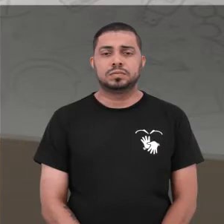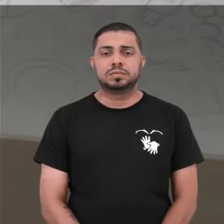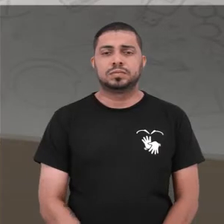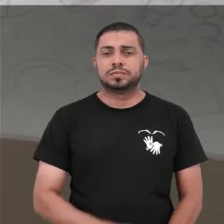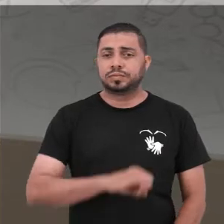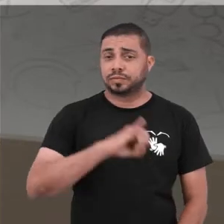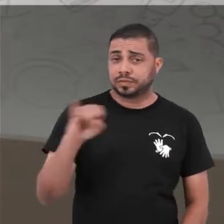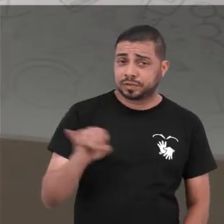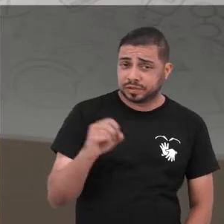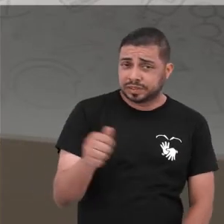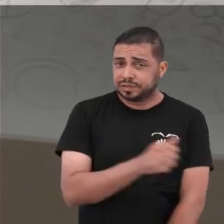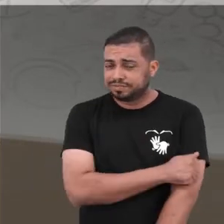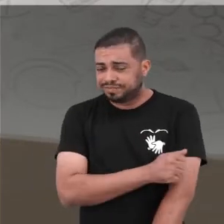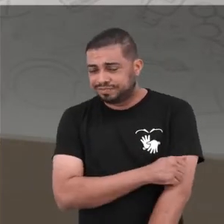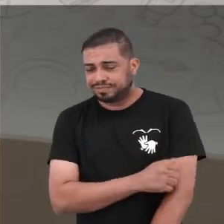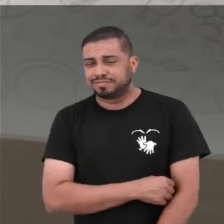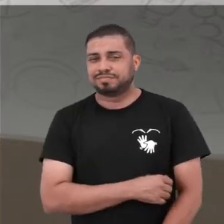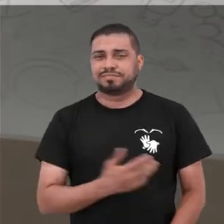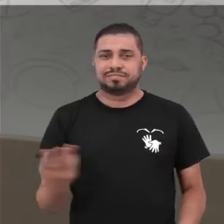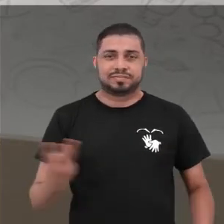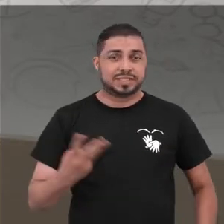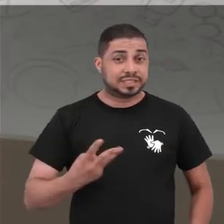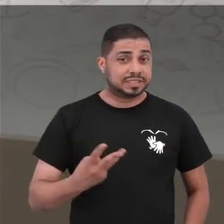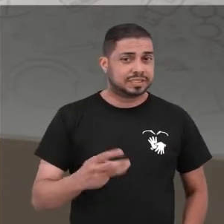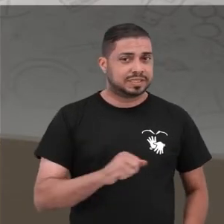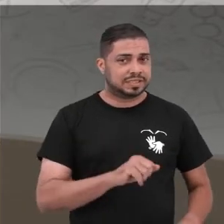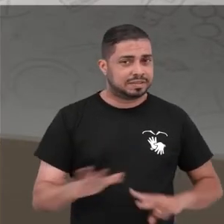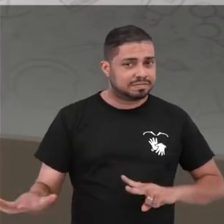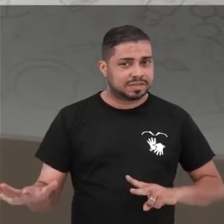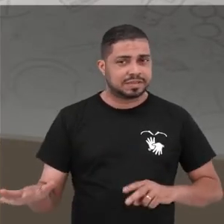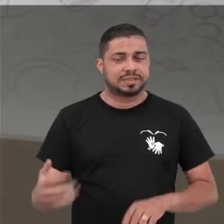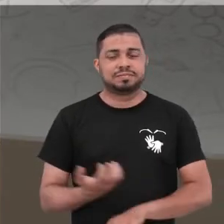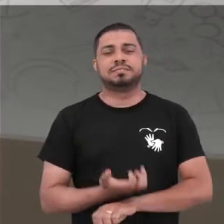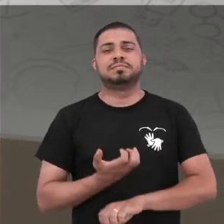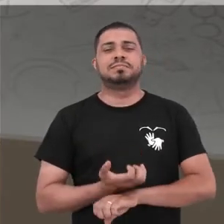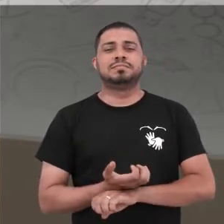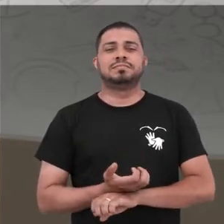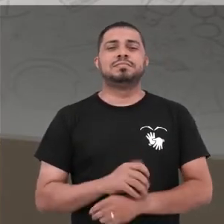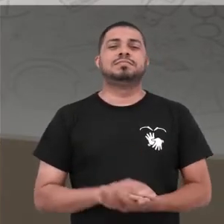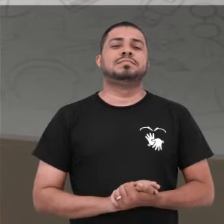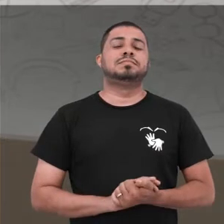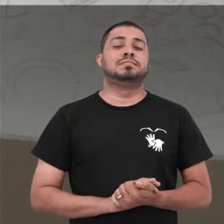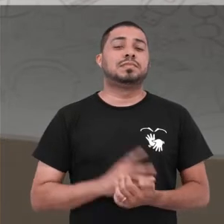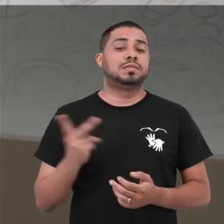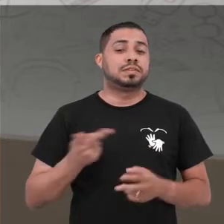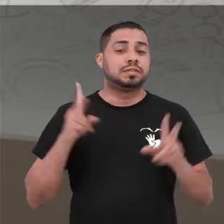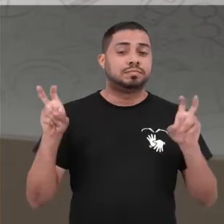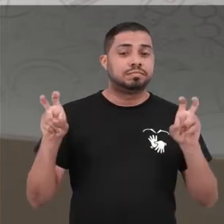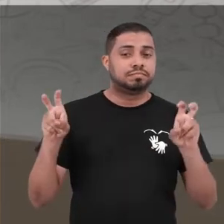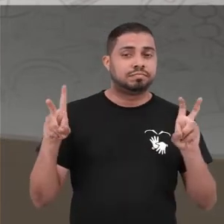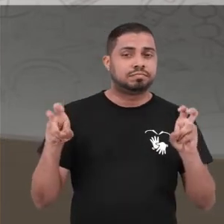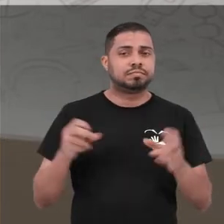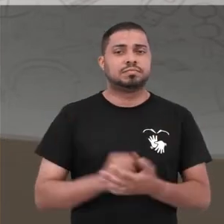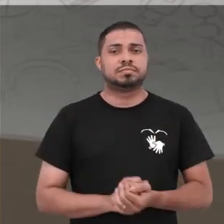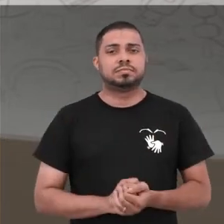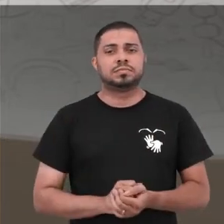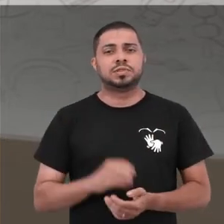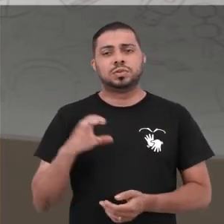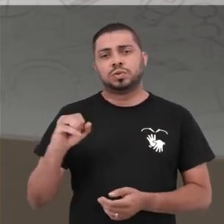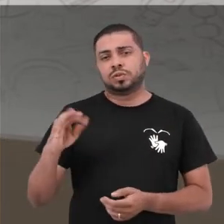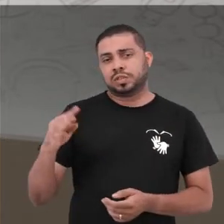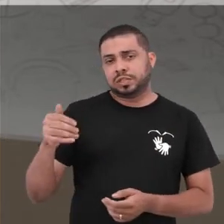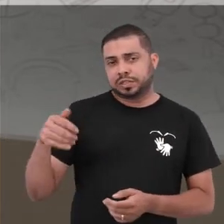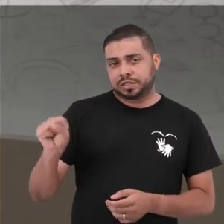Olá, cursistas! Chegamos na terceira semana da nossa disciplina. Hoje nós vamos falar a respeito das cotas no desenho